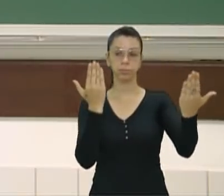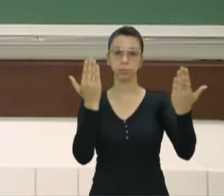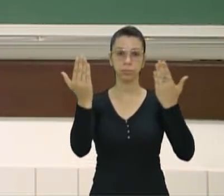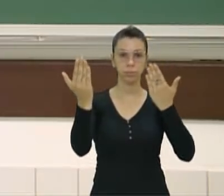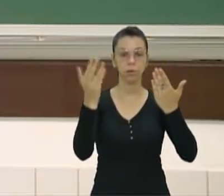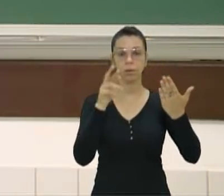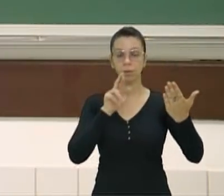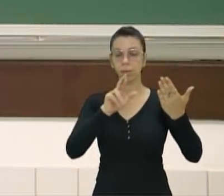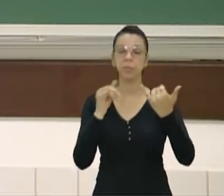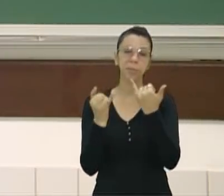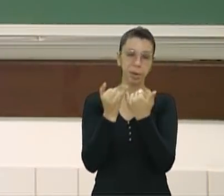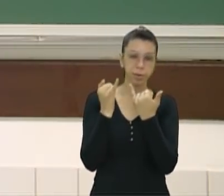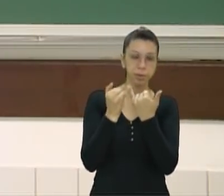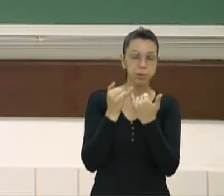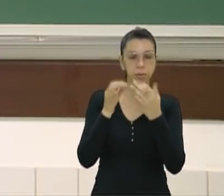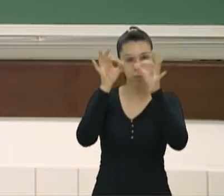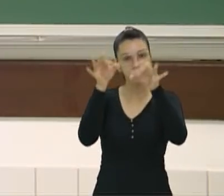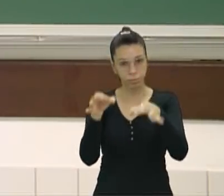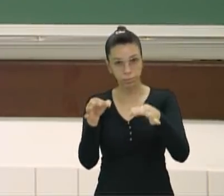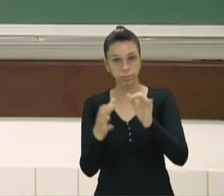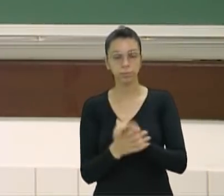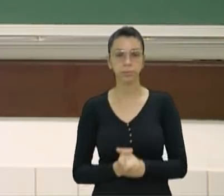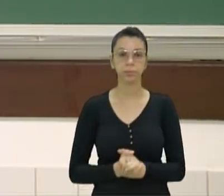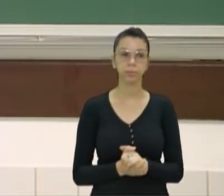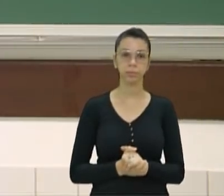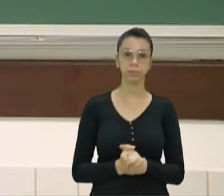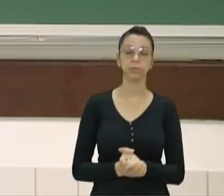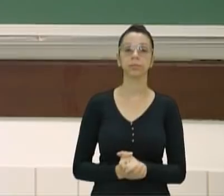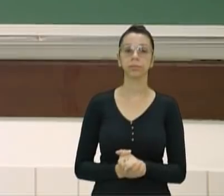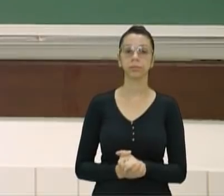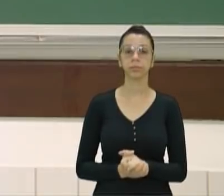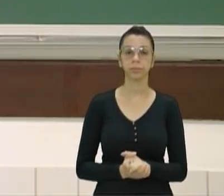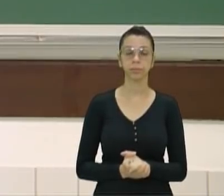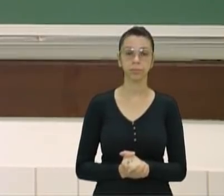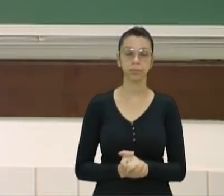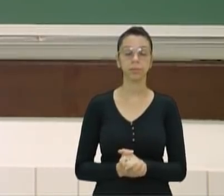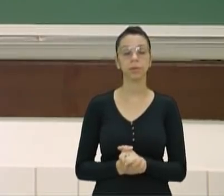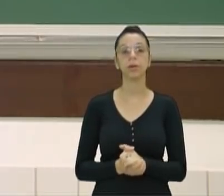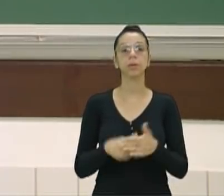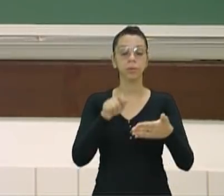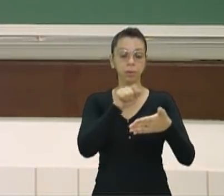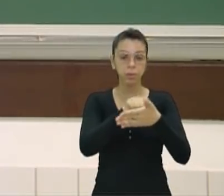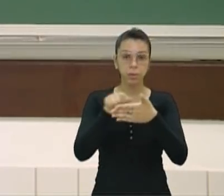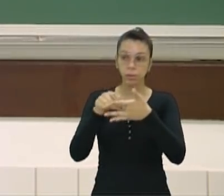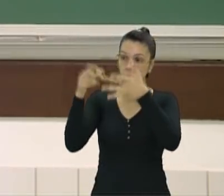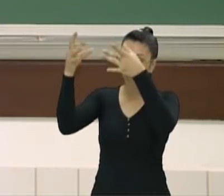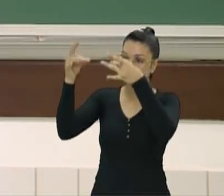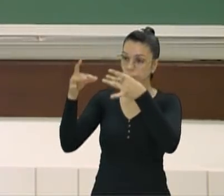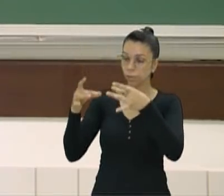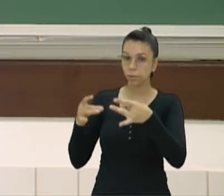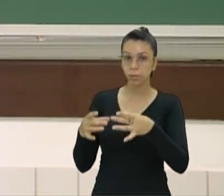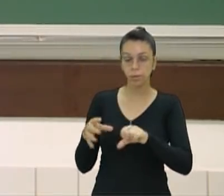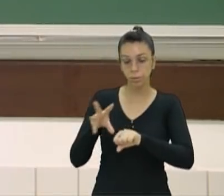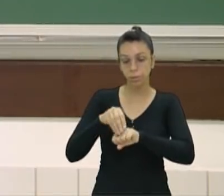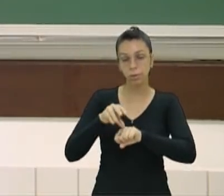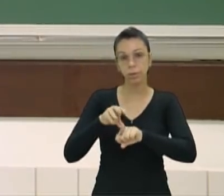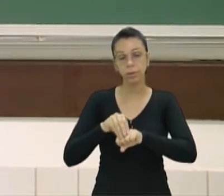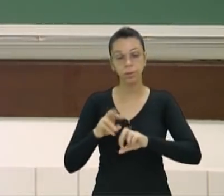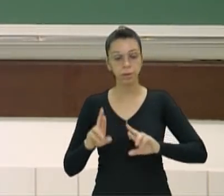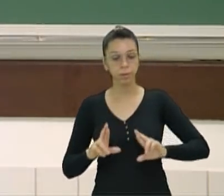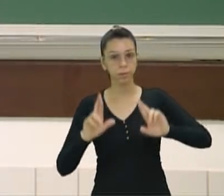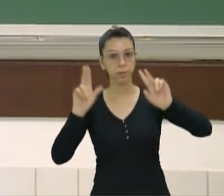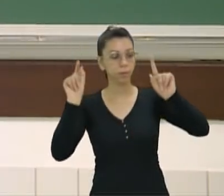da resposta que ela vai estar correta, ok? Então vamos ver a resposta à pergunta. Descreva o conhecimento levando em consideração a diferença entre a